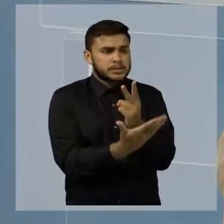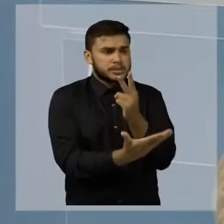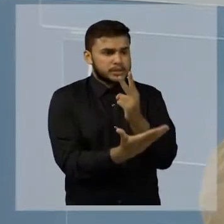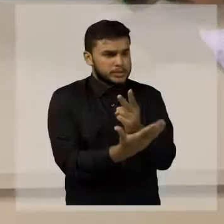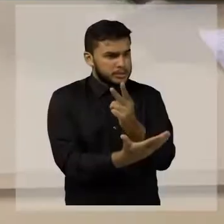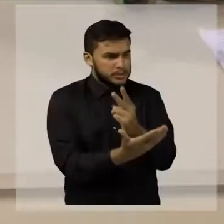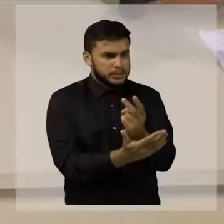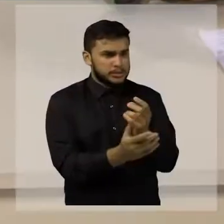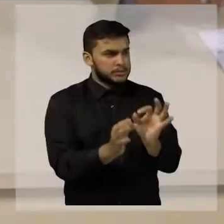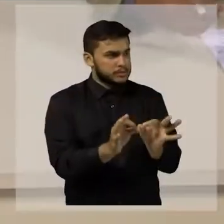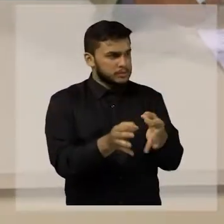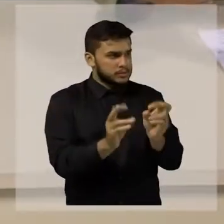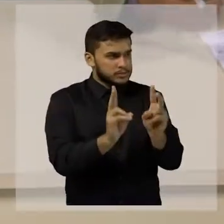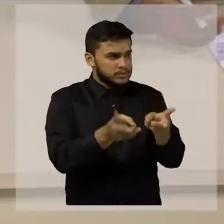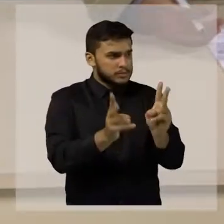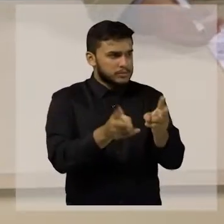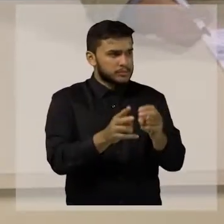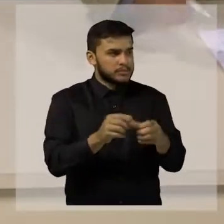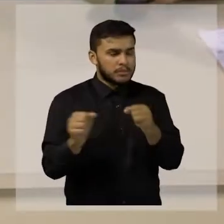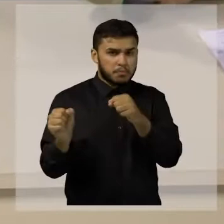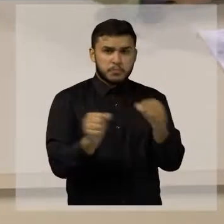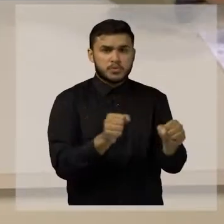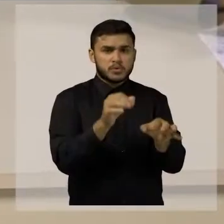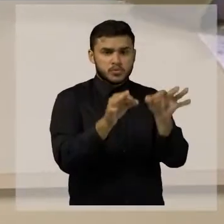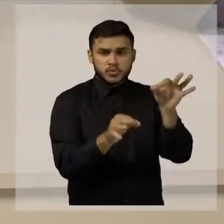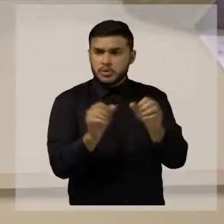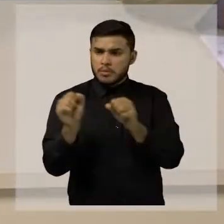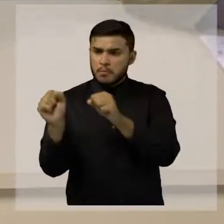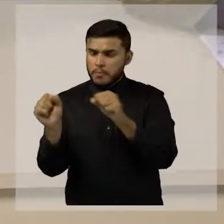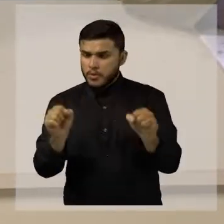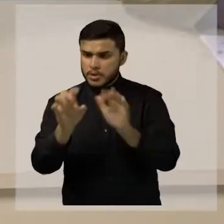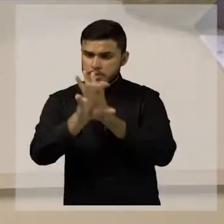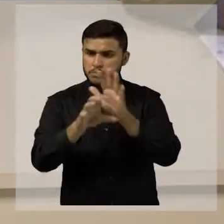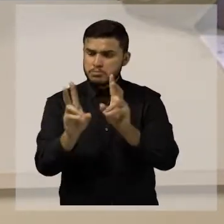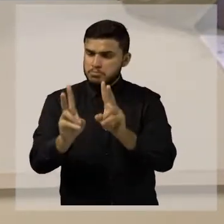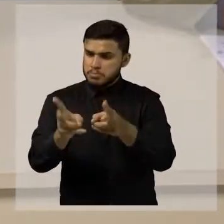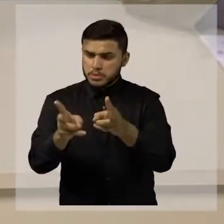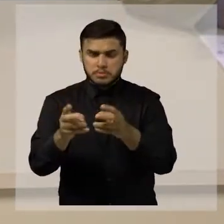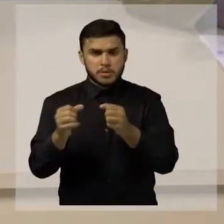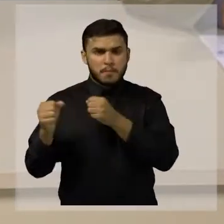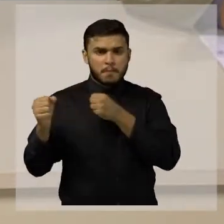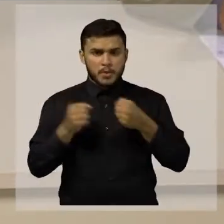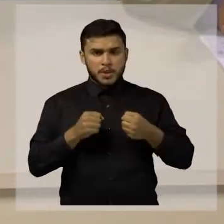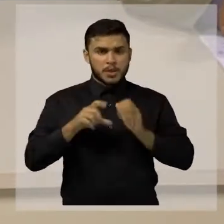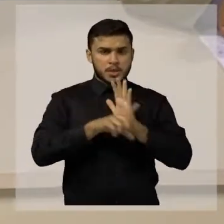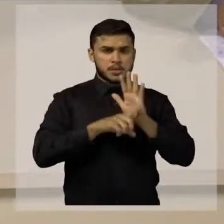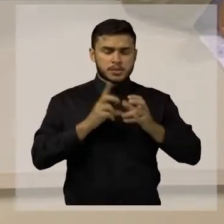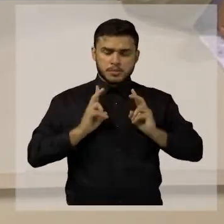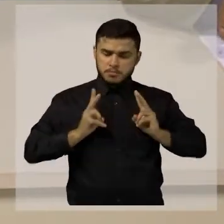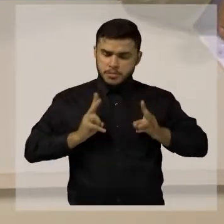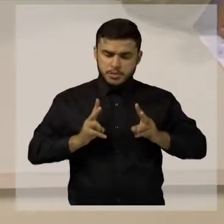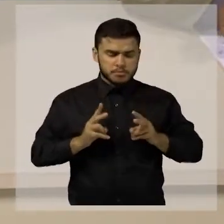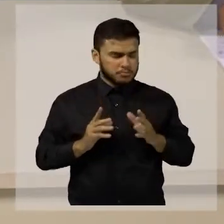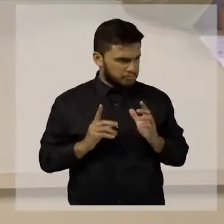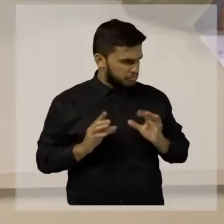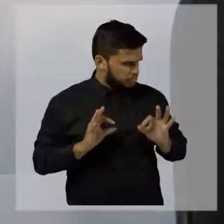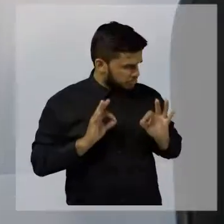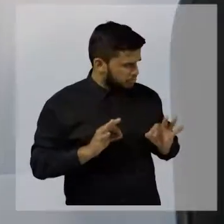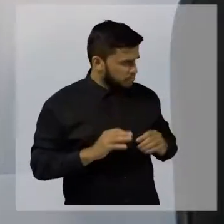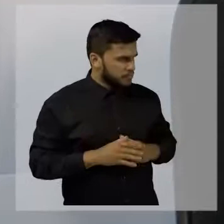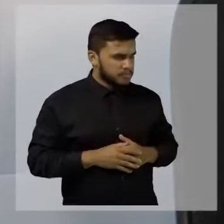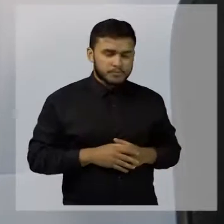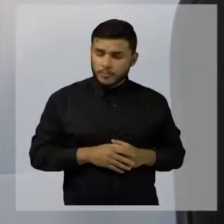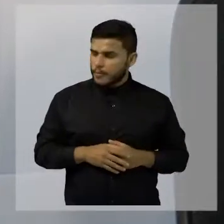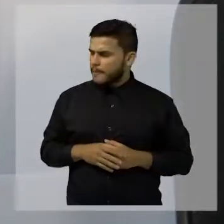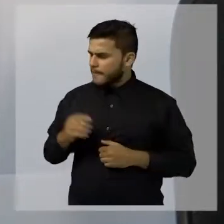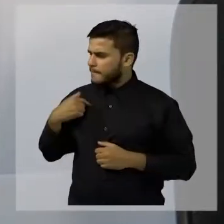tem pilastras firmes com boa base e boa estrutura? Sim, sim. Mas, ao mesmo tempo, eu